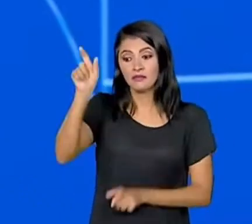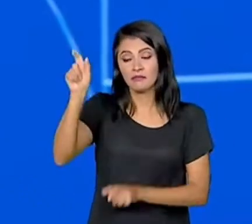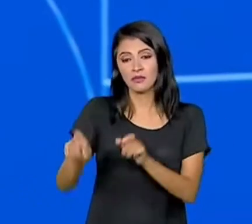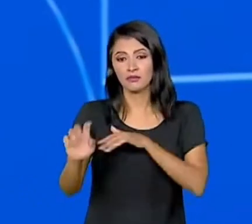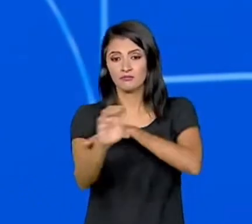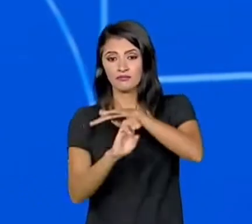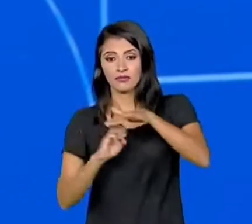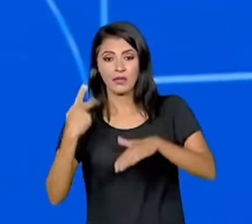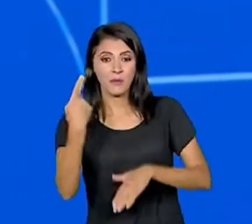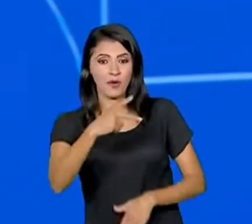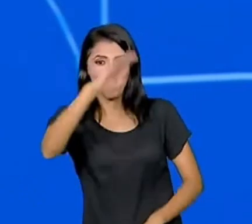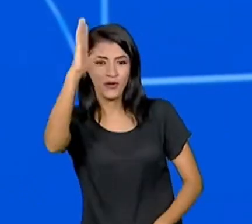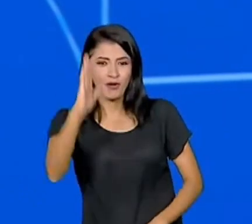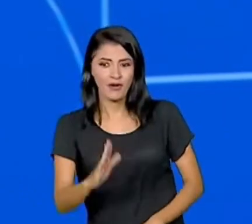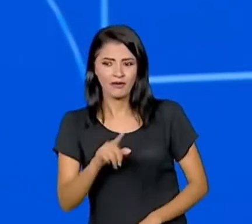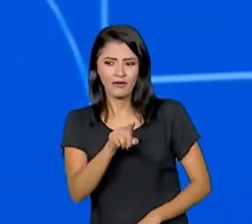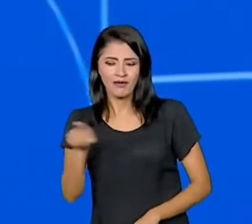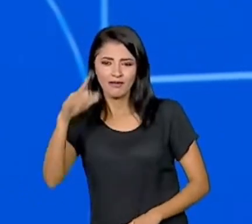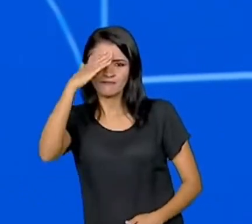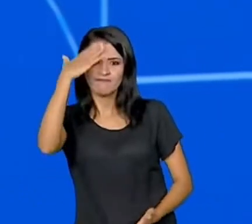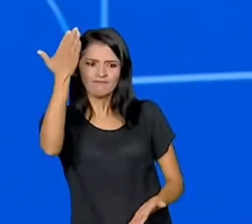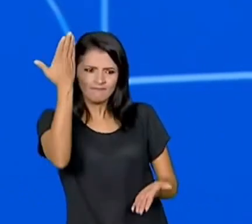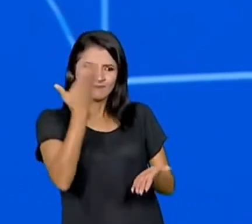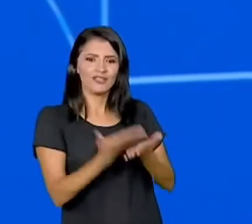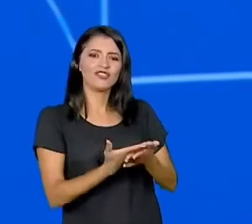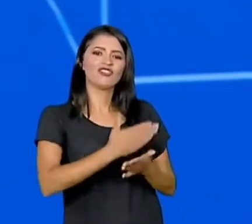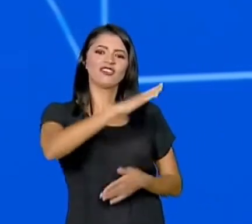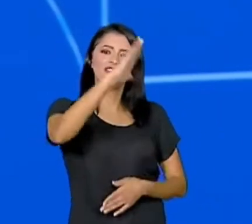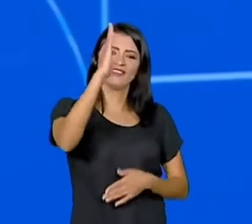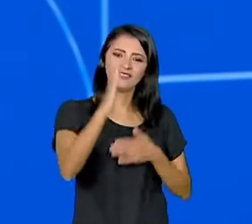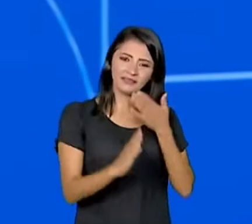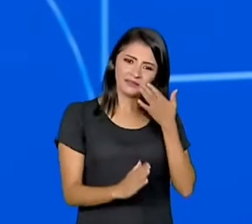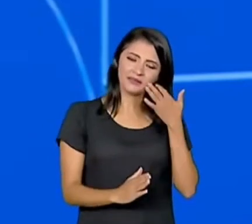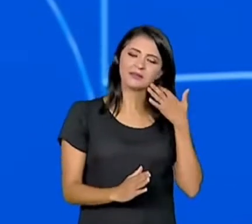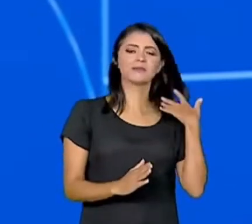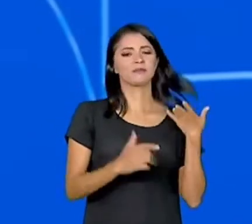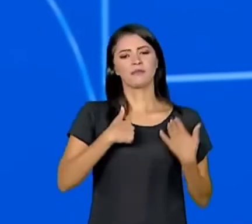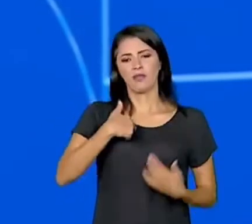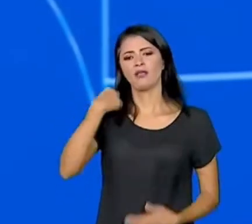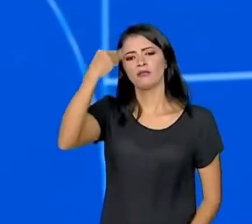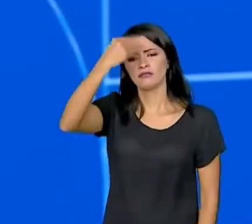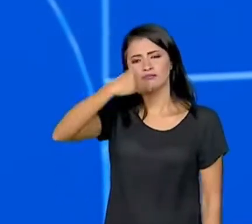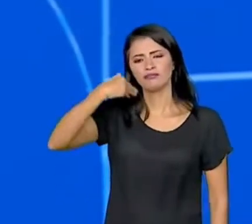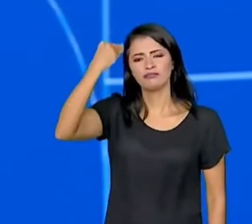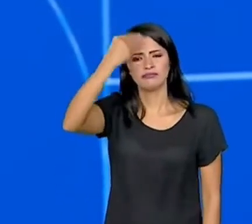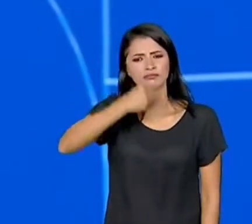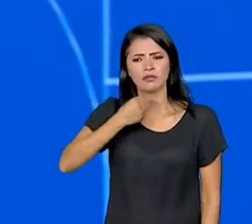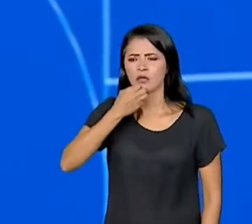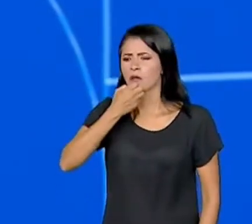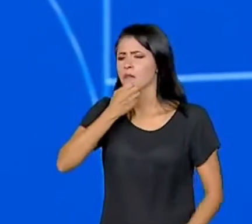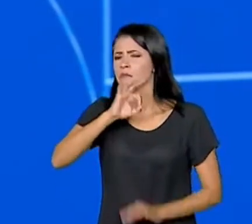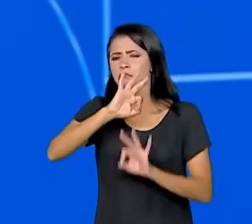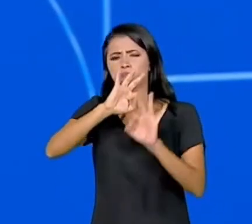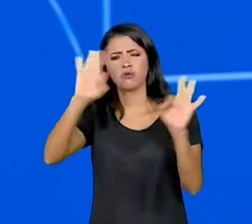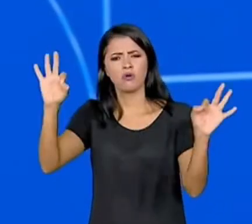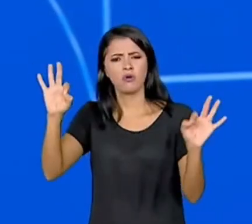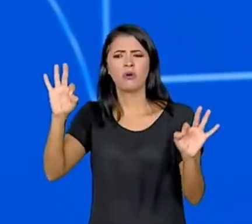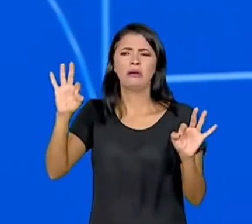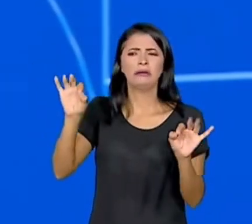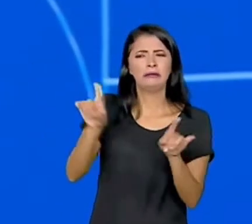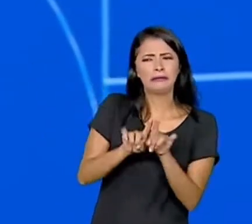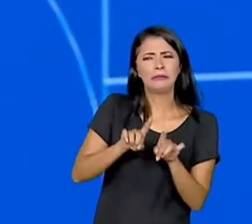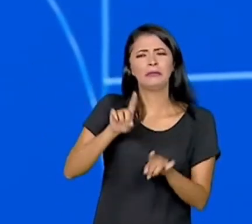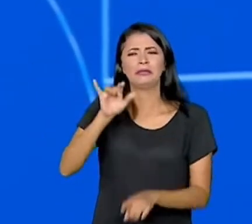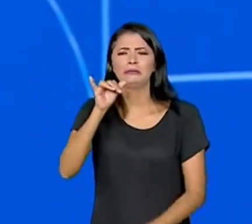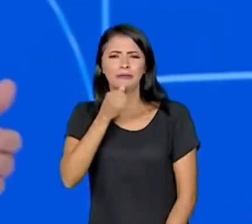empresários brasileiros acreditem um pouco no Brasil. Acredite, eu tenho experiências muito boas, experiência muito